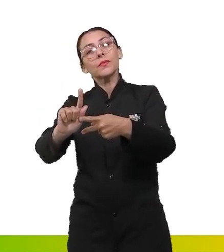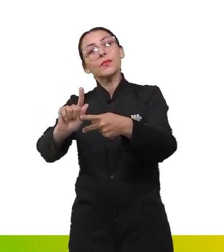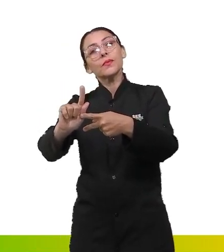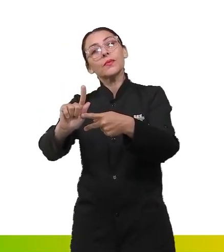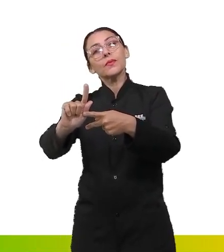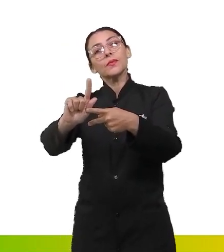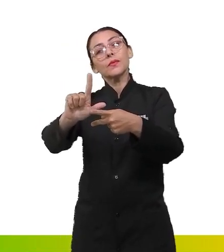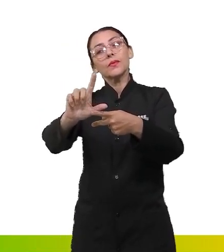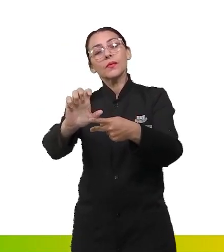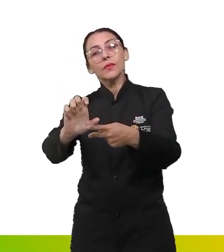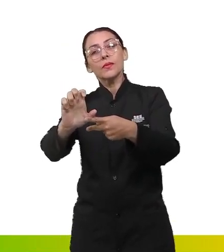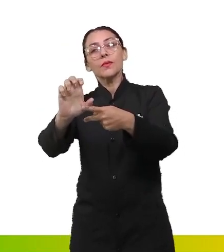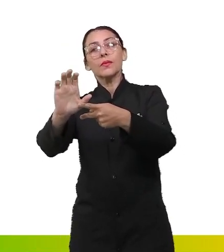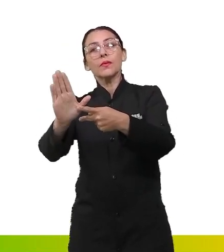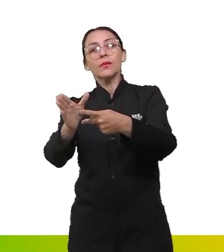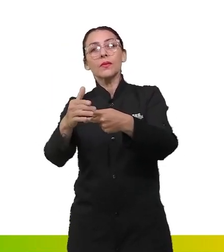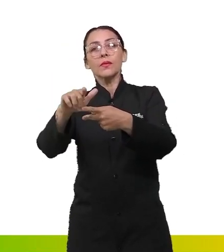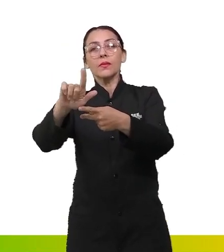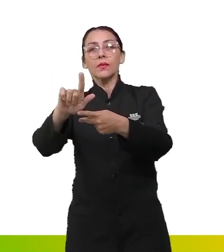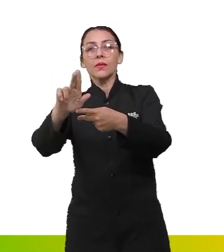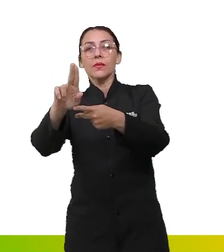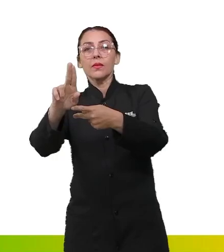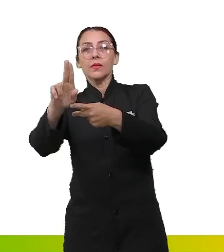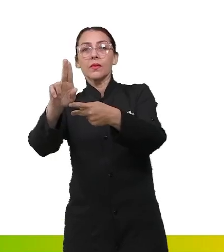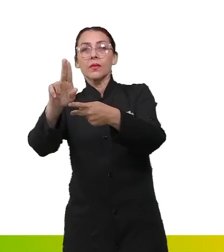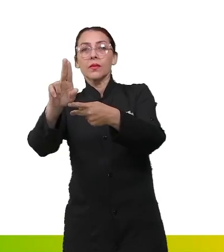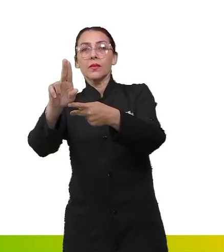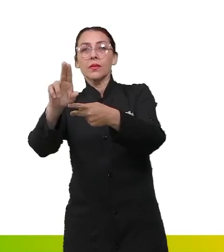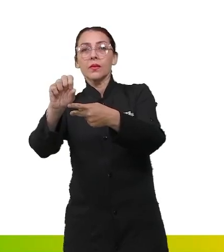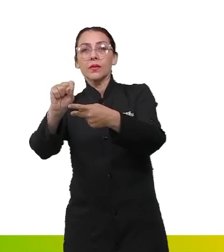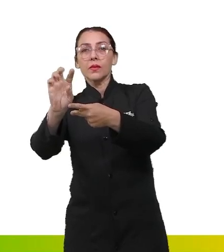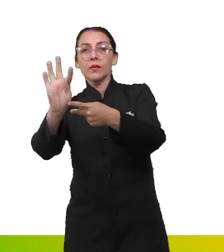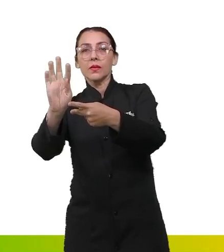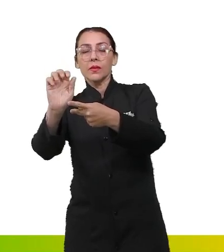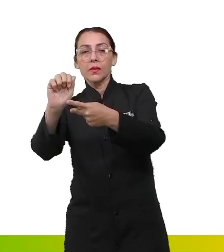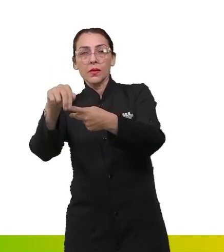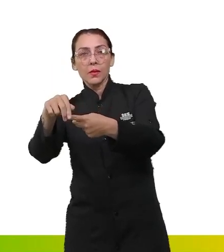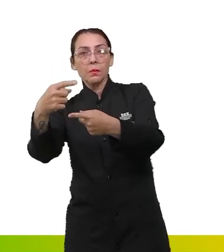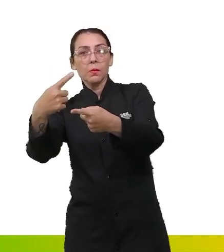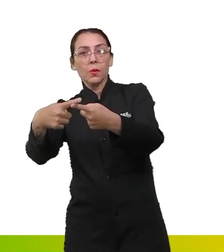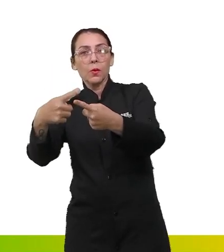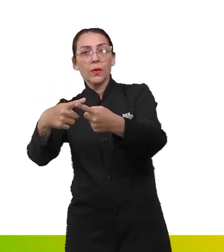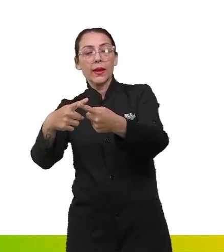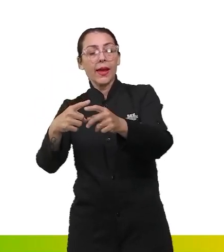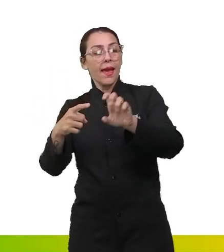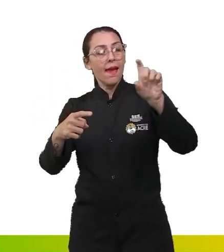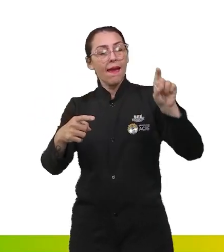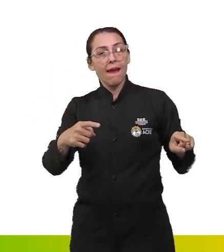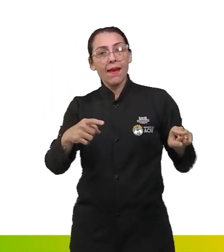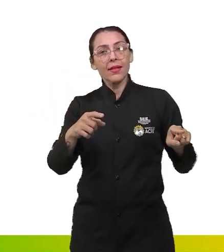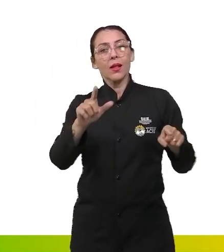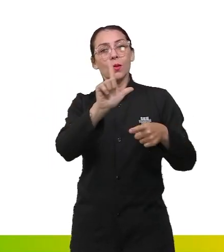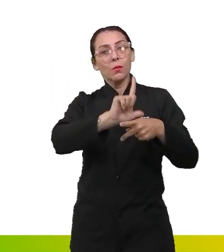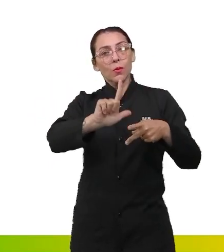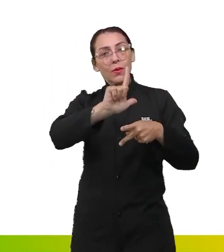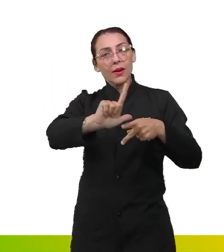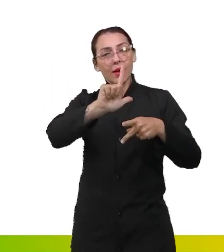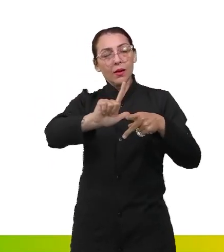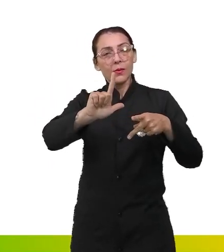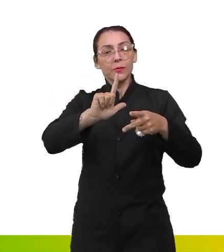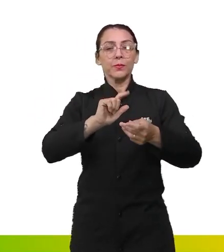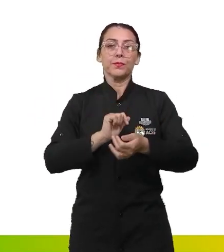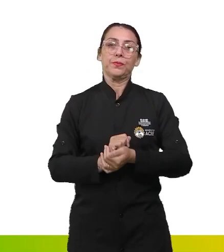le gustam. A Elias le gusta porque está no plural aqui o Elias. Le gustam